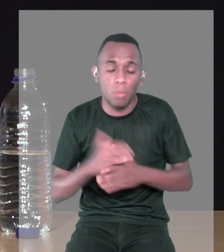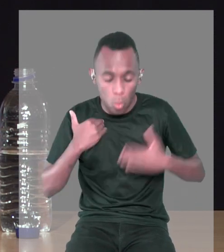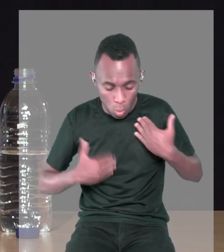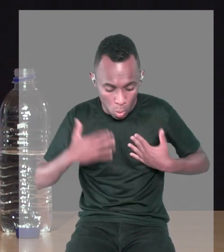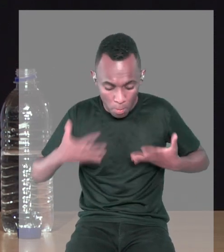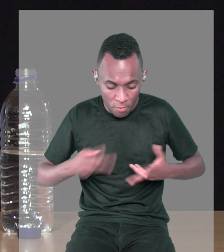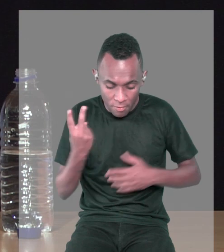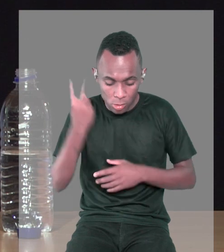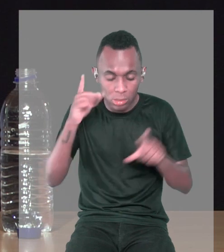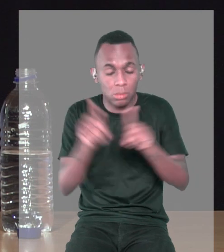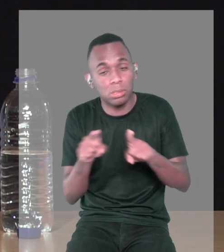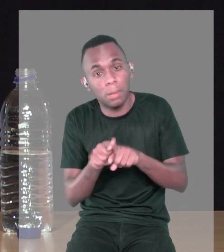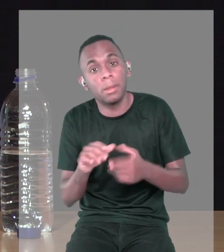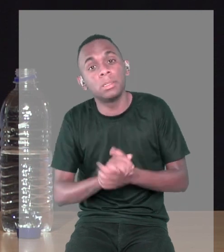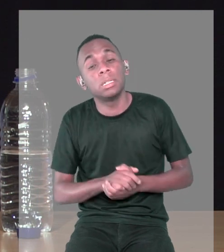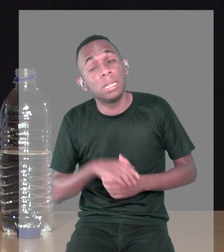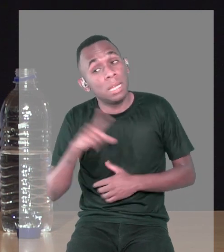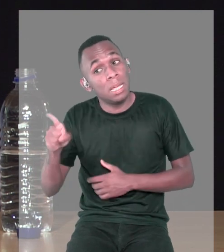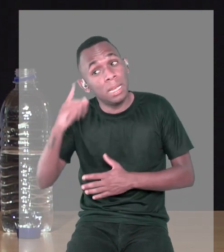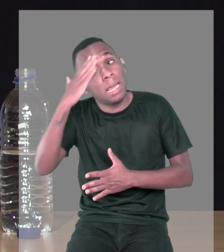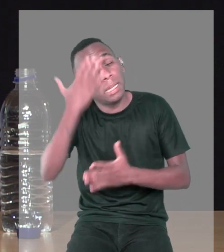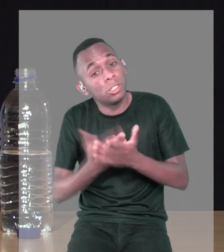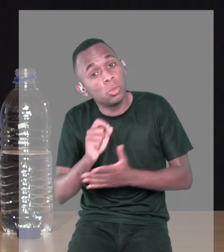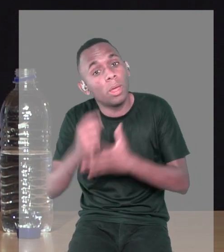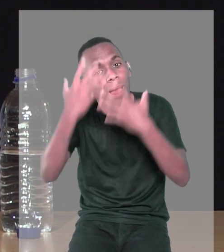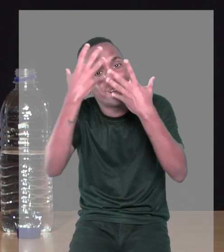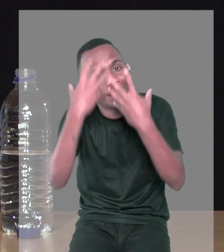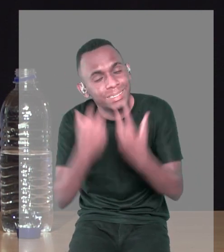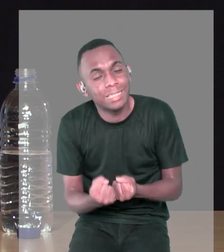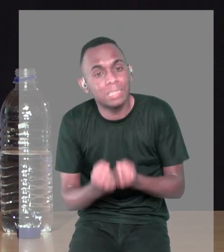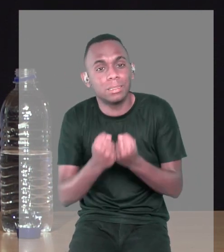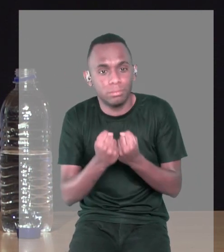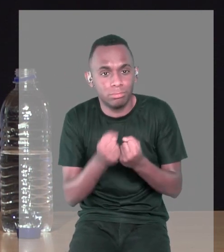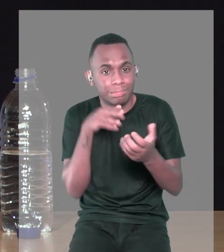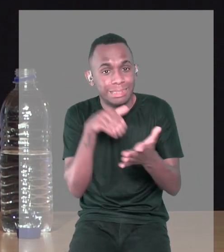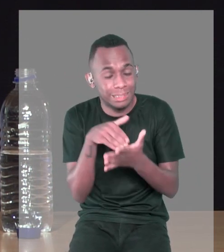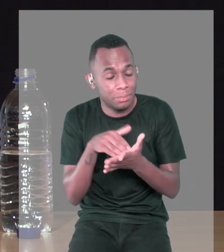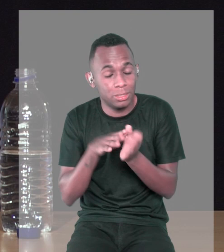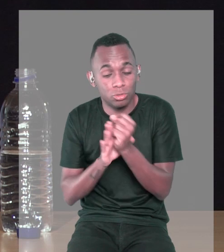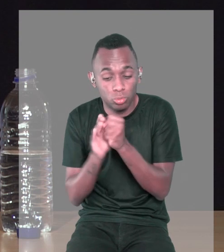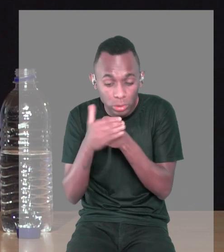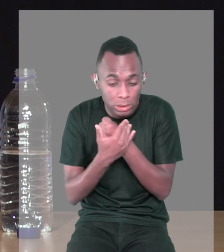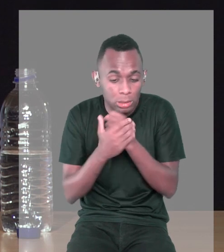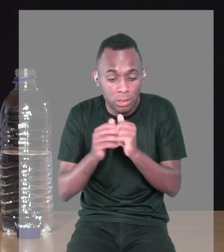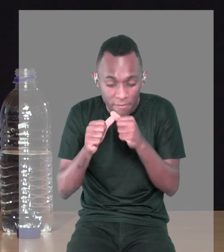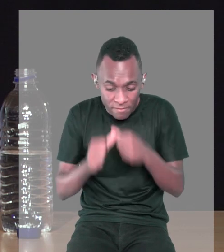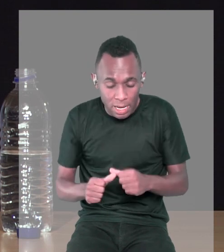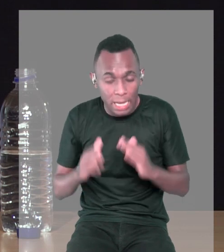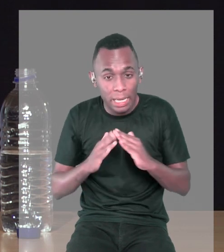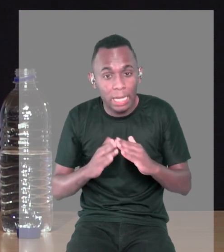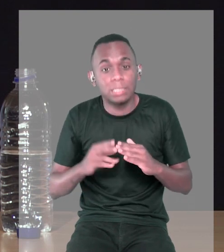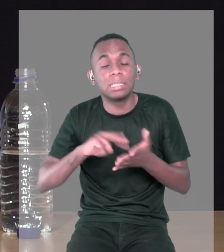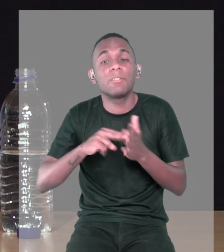do corpo. Para ele, Agamben, a aceitação do confinamento durante